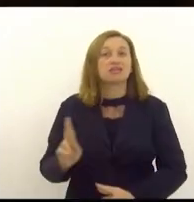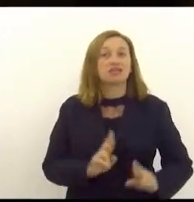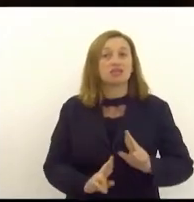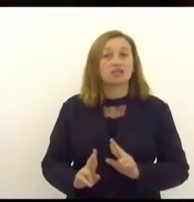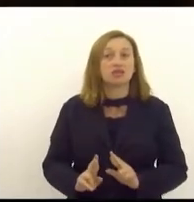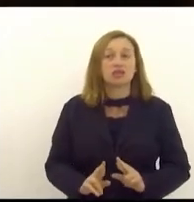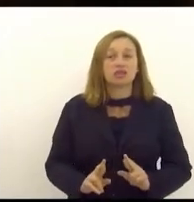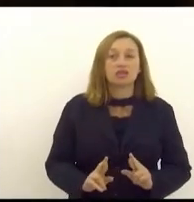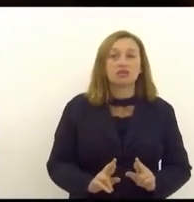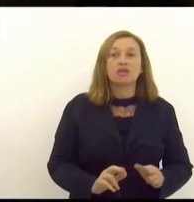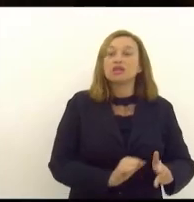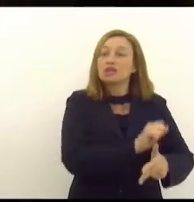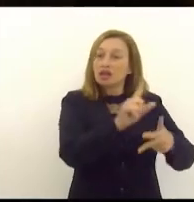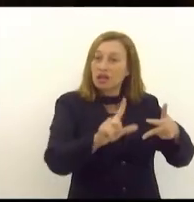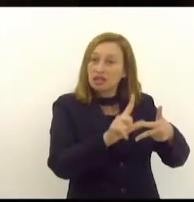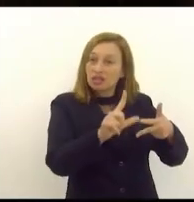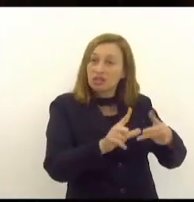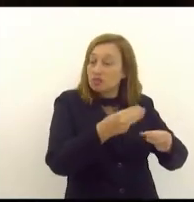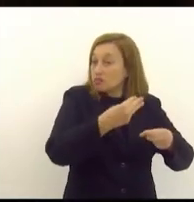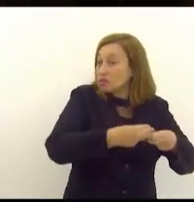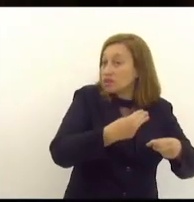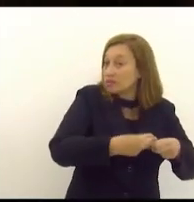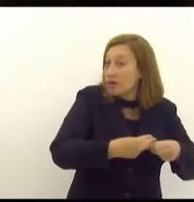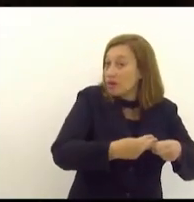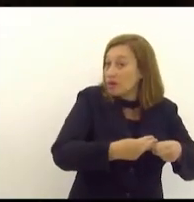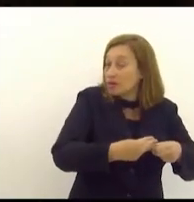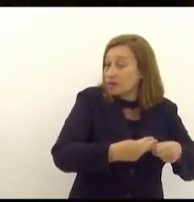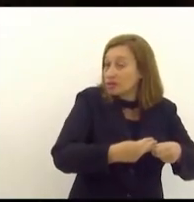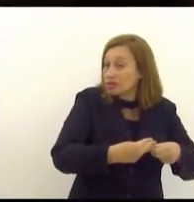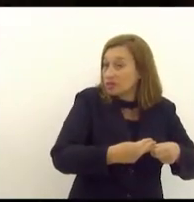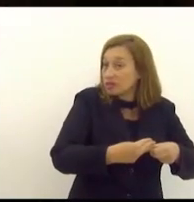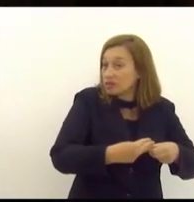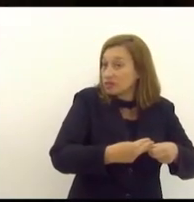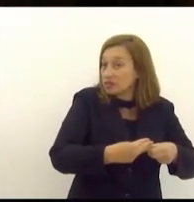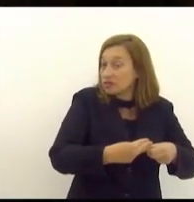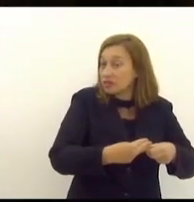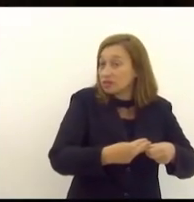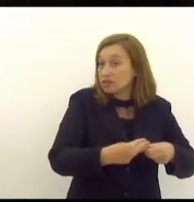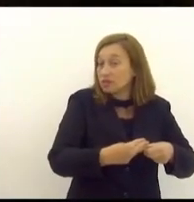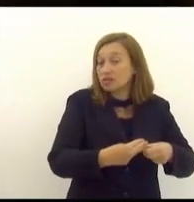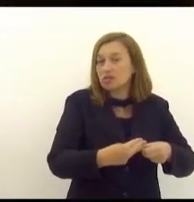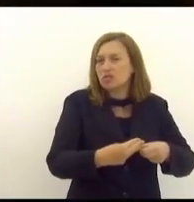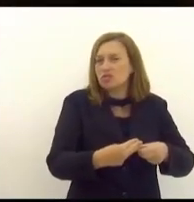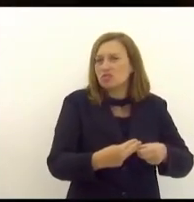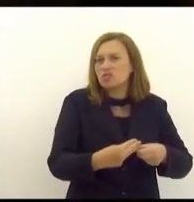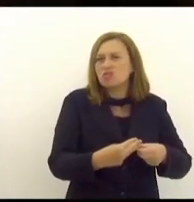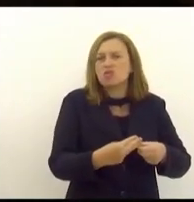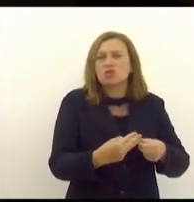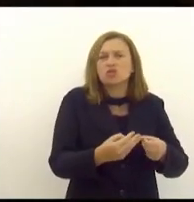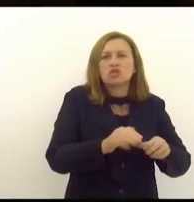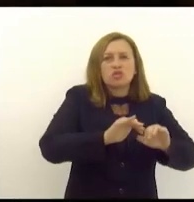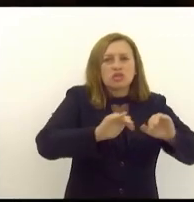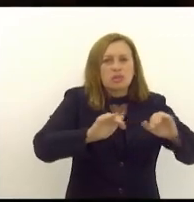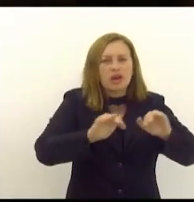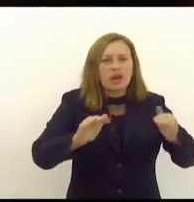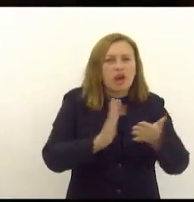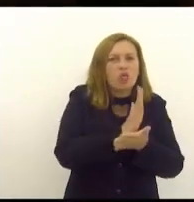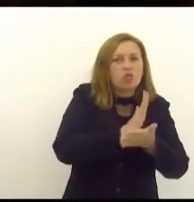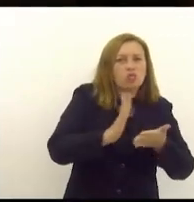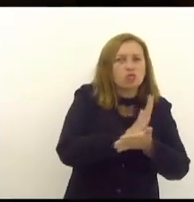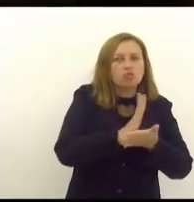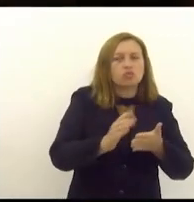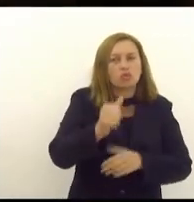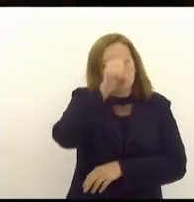entre o legislativo Municipal com raríssimas exceções raríssimas exceções e